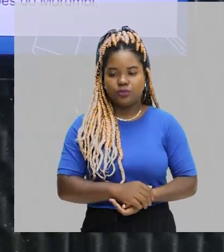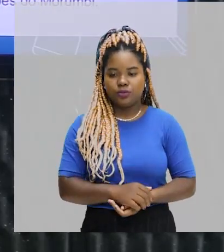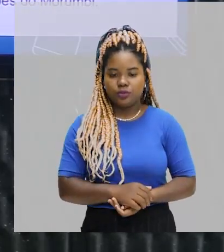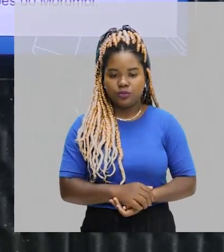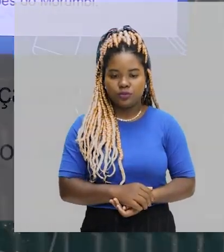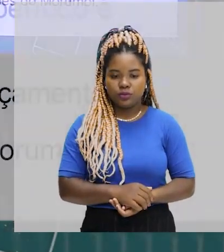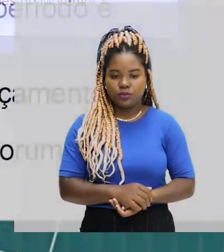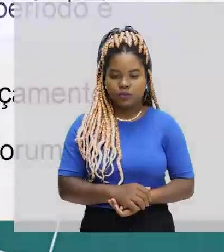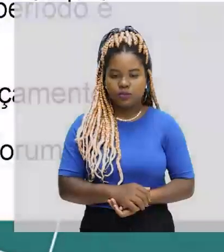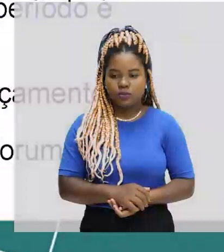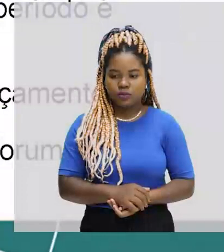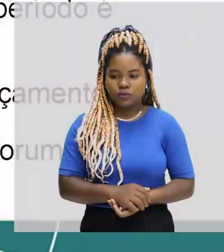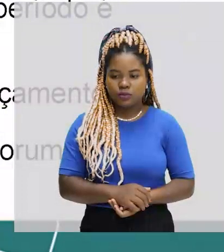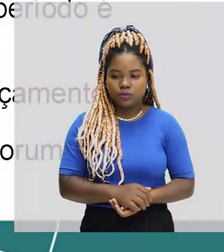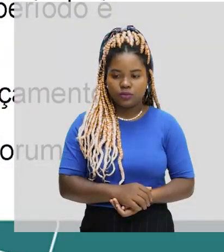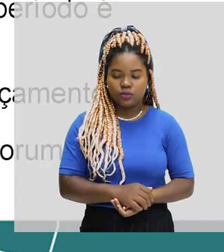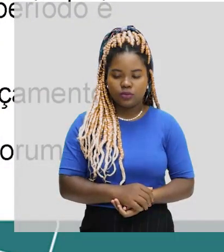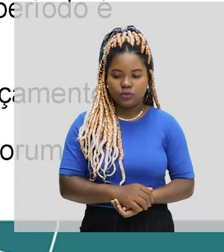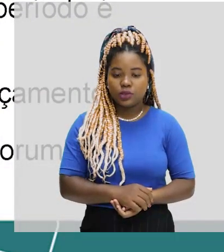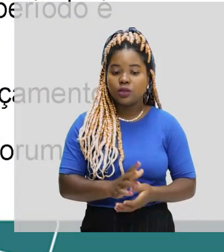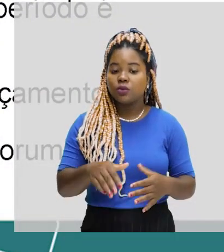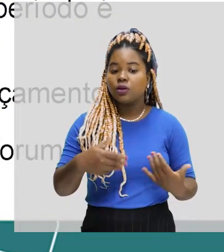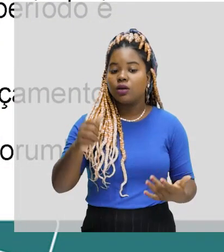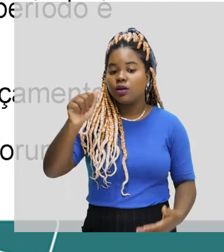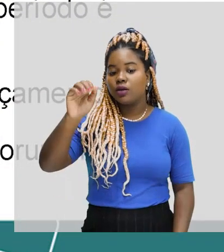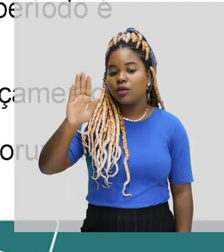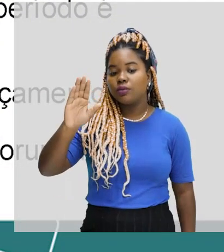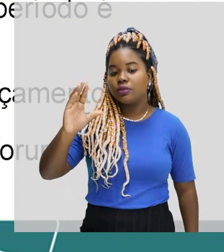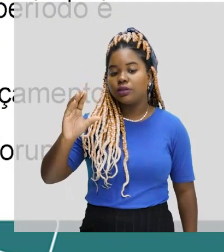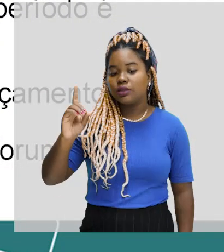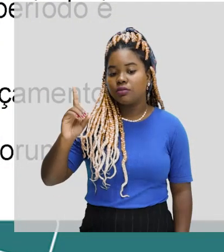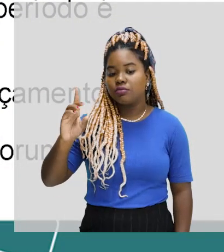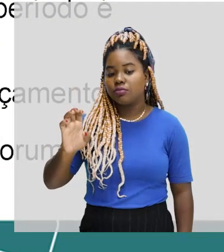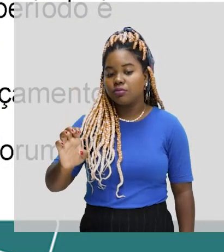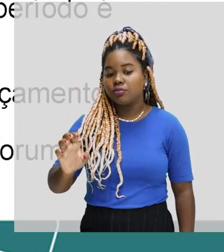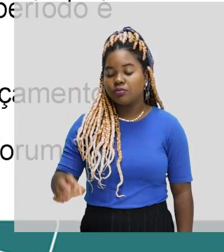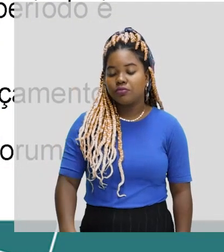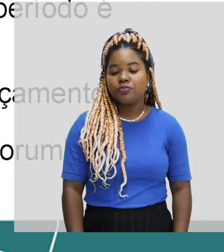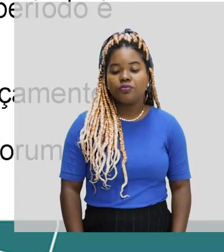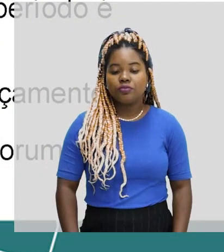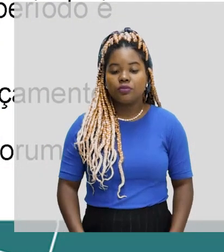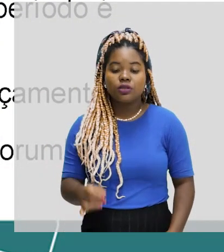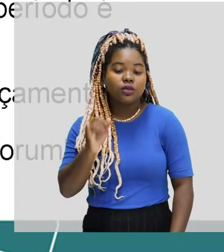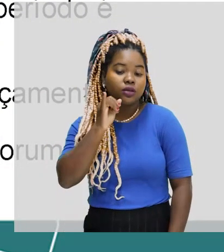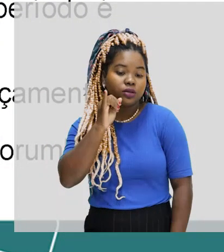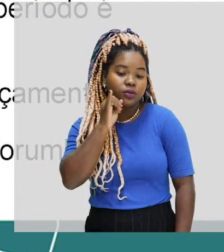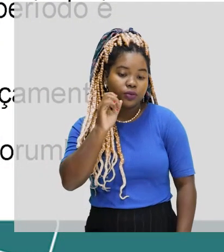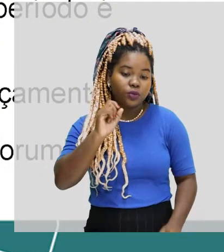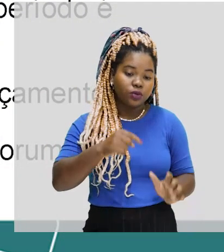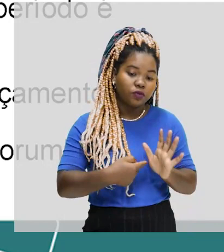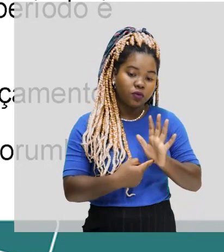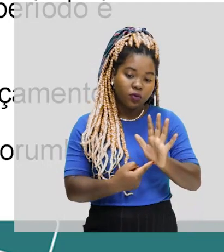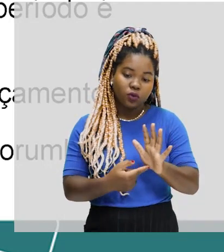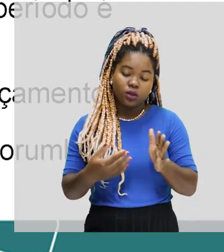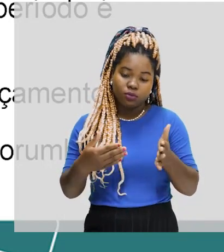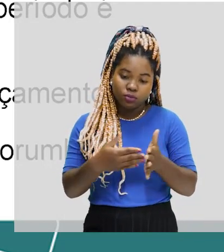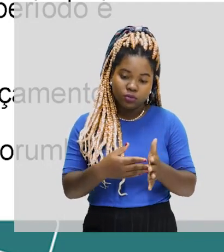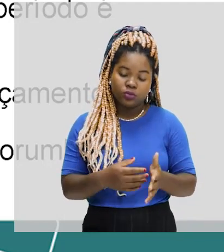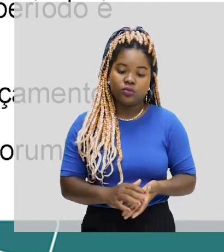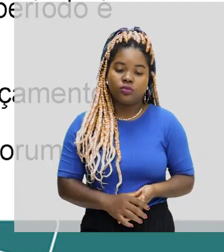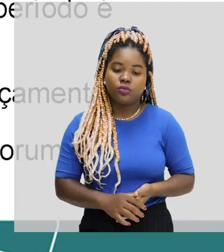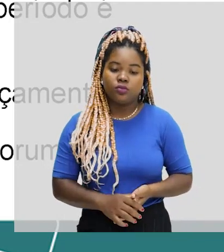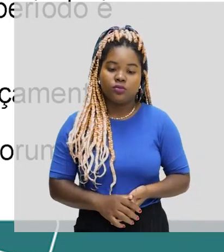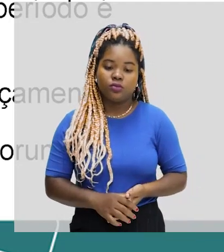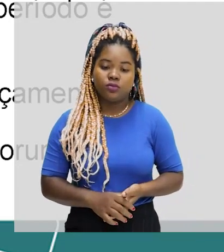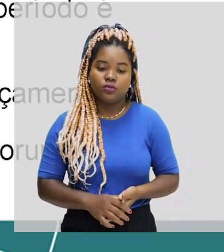Então, a alternativa que exemplifica o que foi expresso no último período, né? No caso,